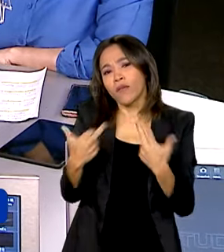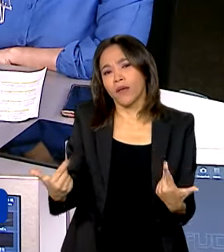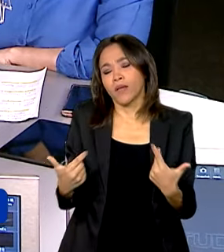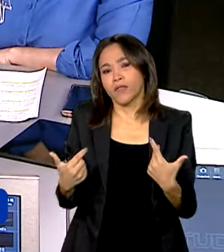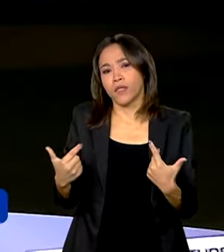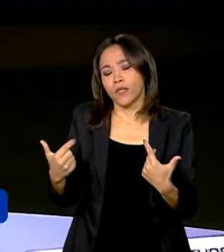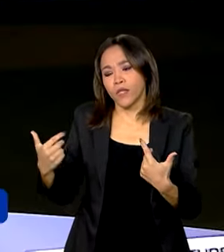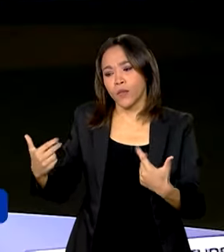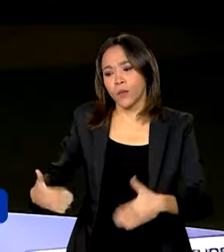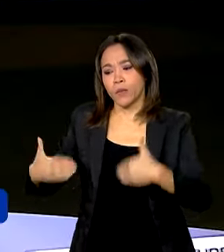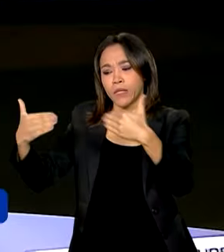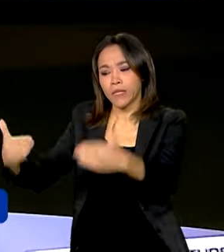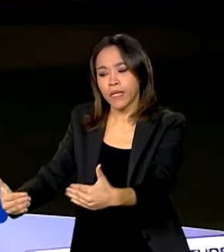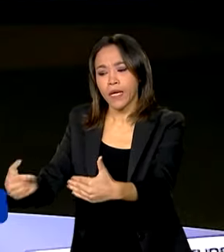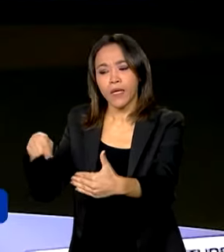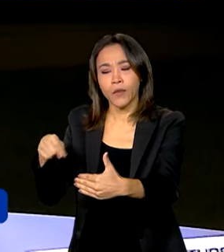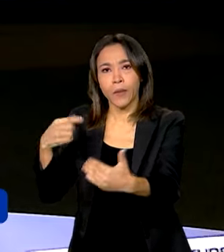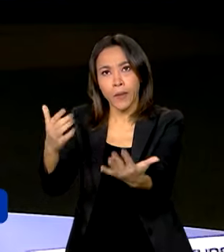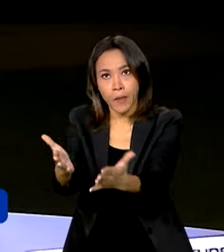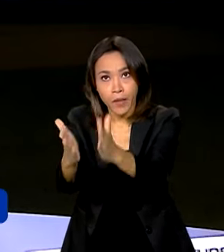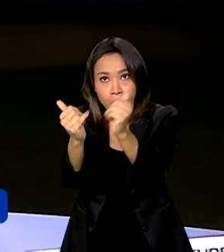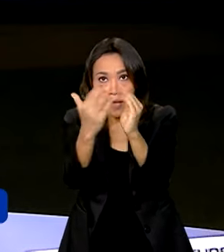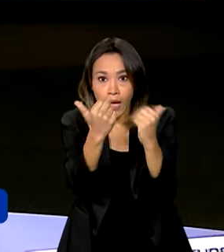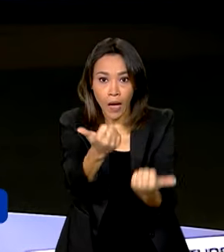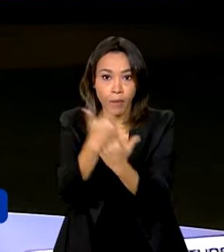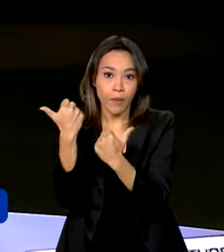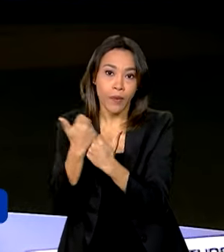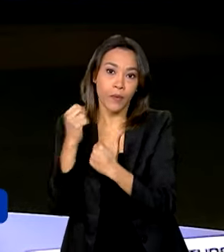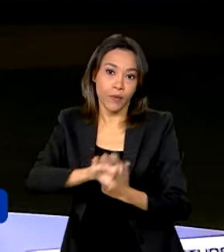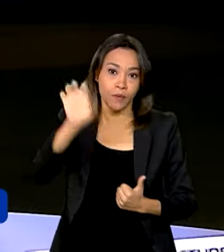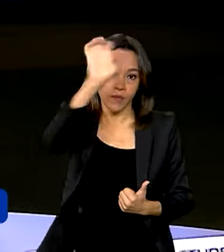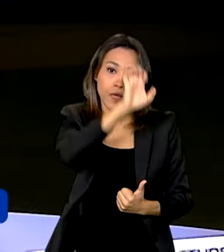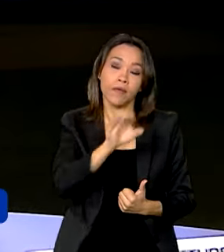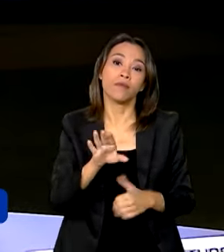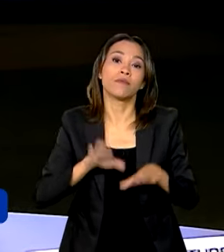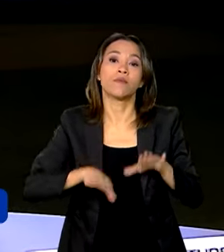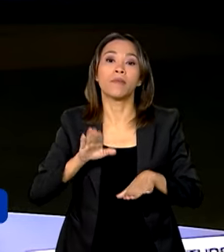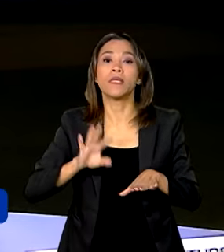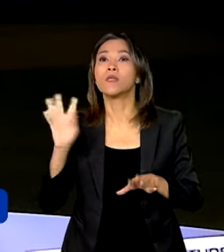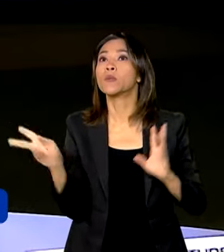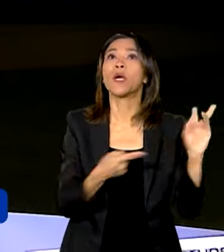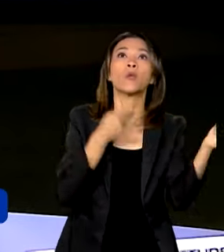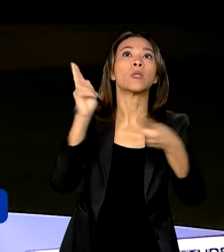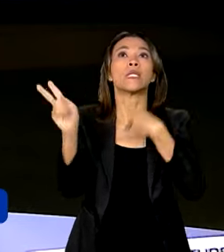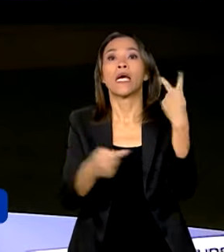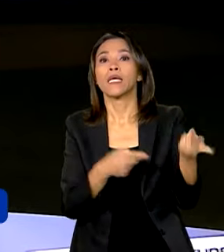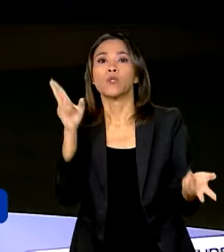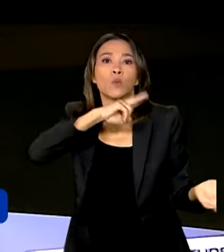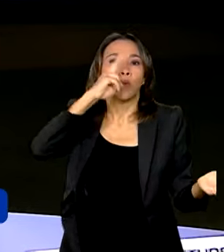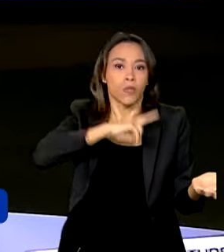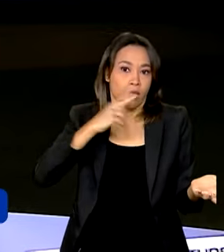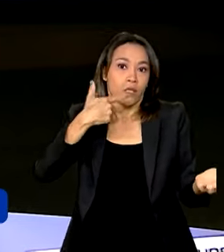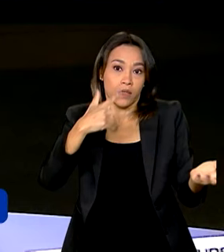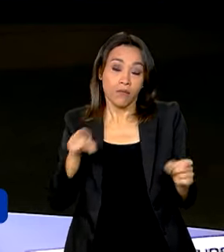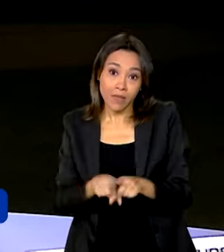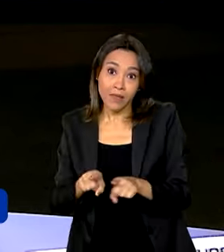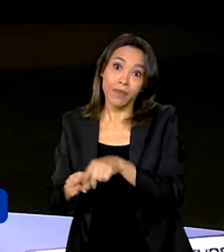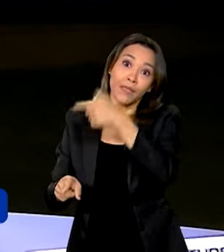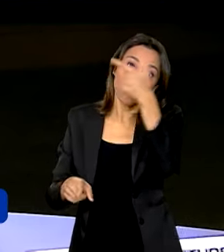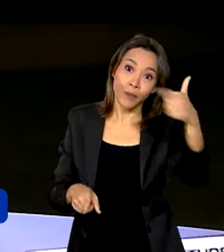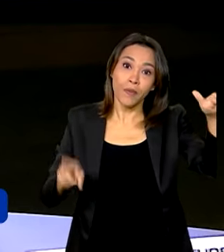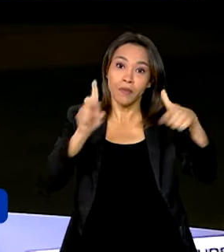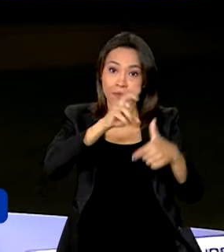eh os estados né De acordo com a com a situação de de emergência ali com desastres e tal mas agora também com a dengue